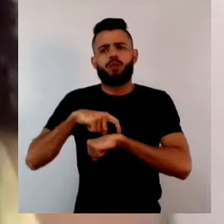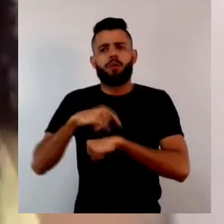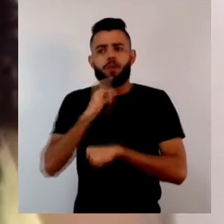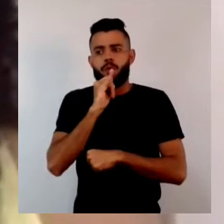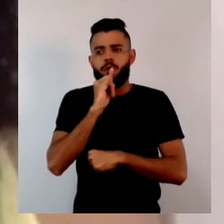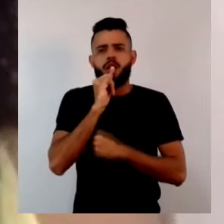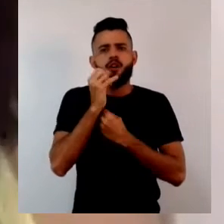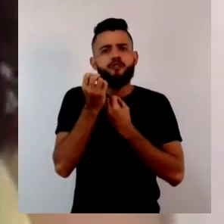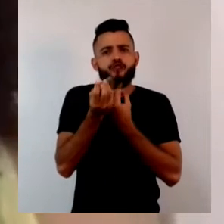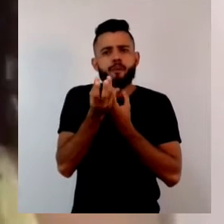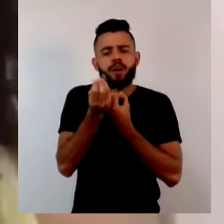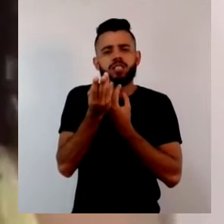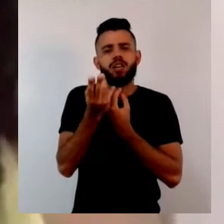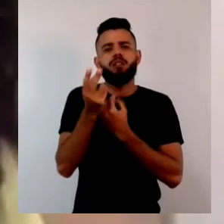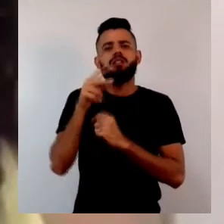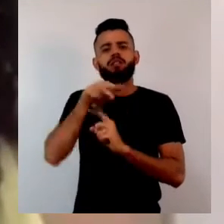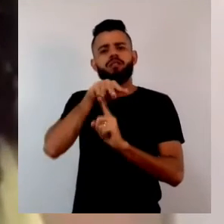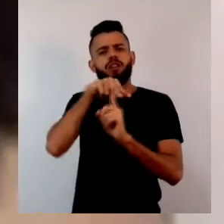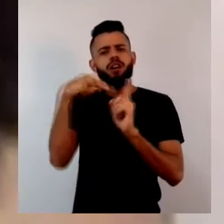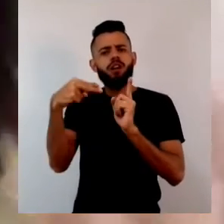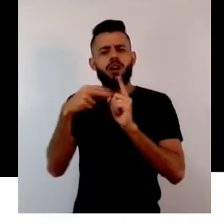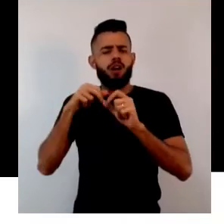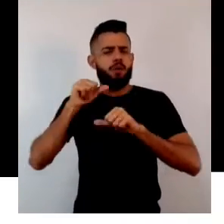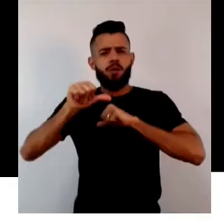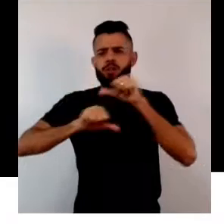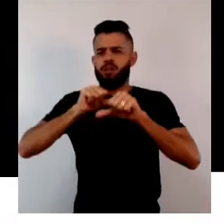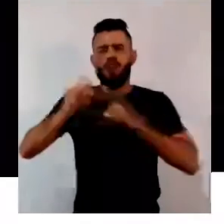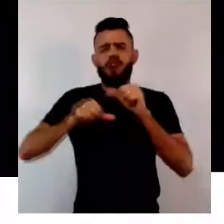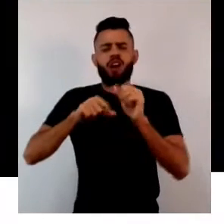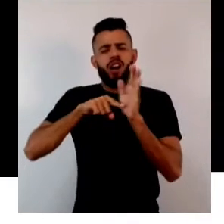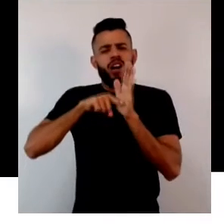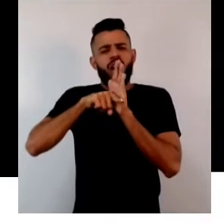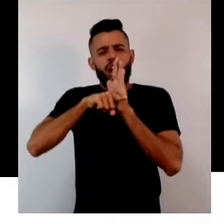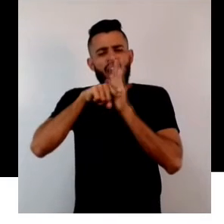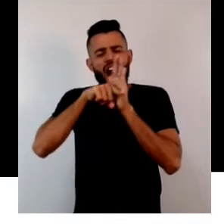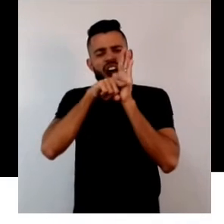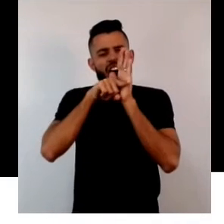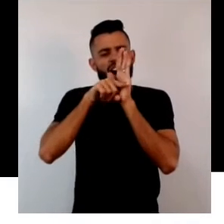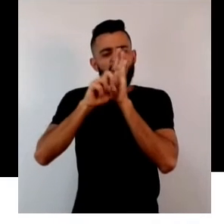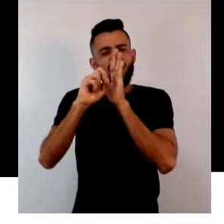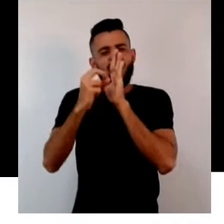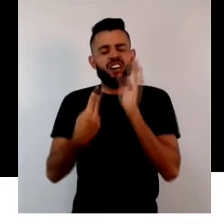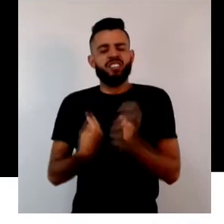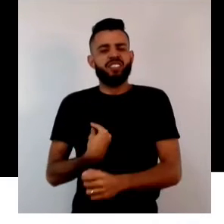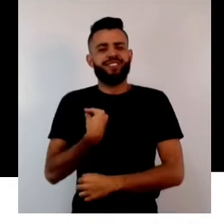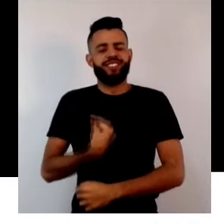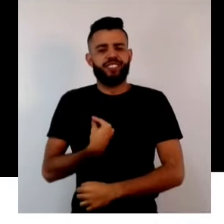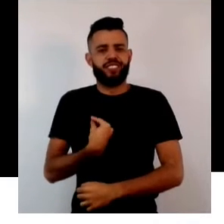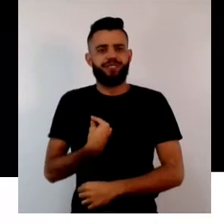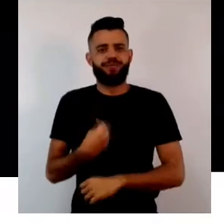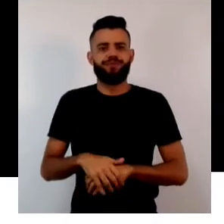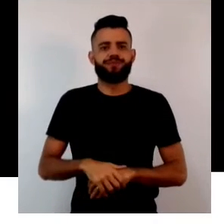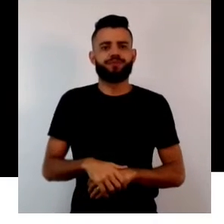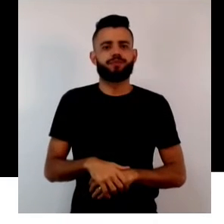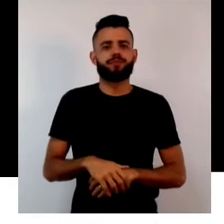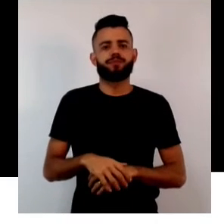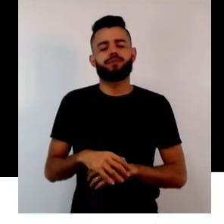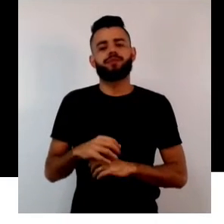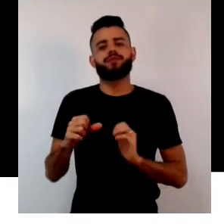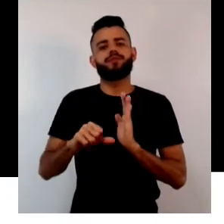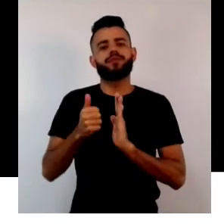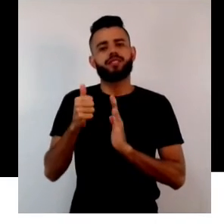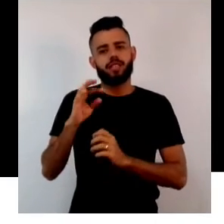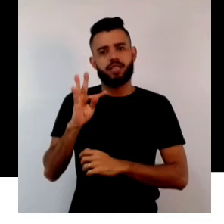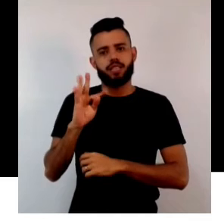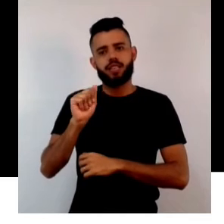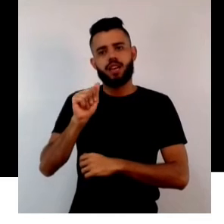vocês de pesquisa, ou até da vida, né? Porque estamos falando de emancipação. Começar com a Thaís. Thaís?